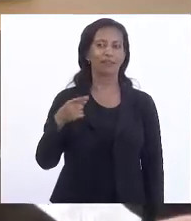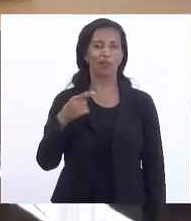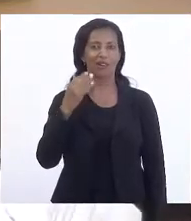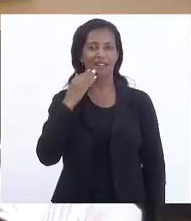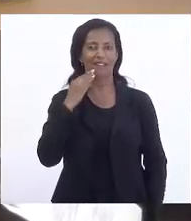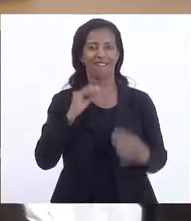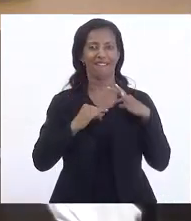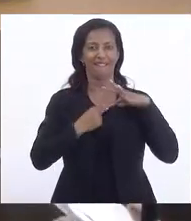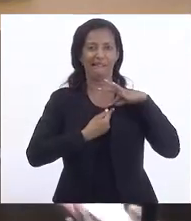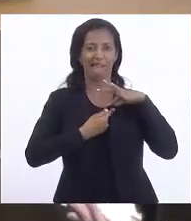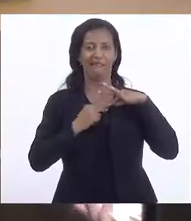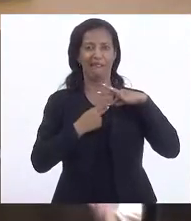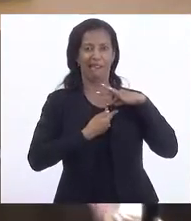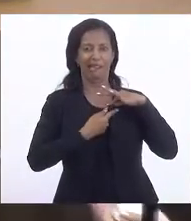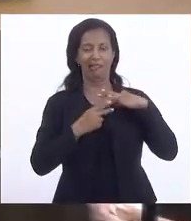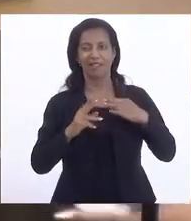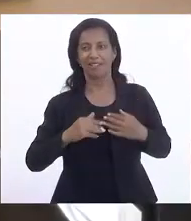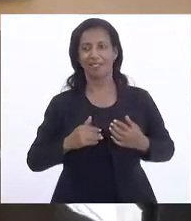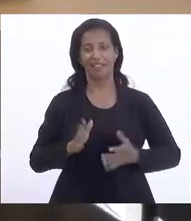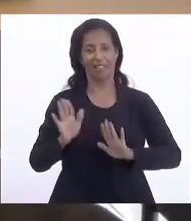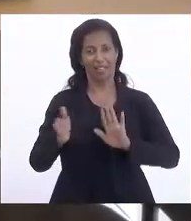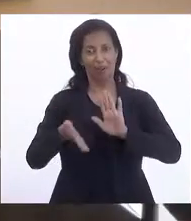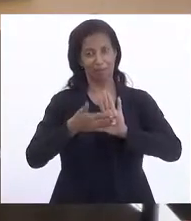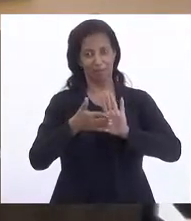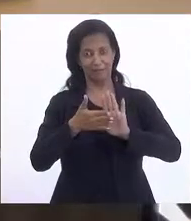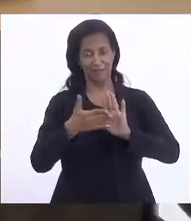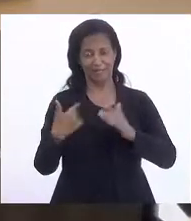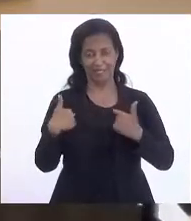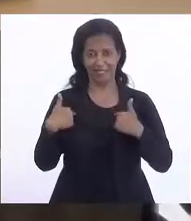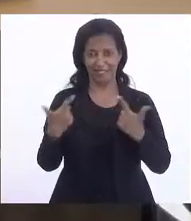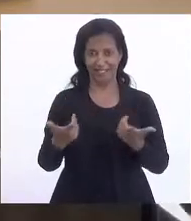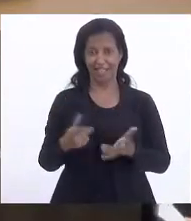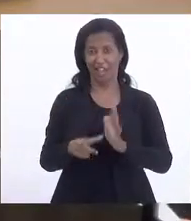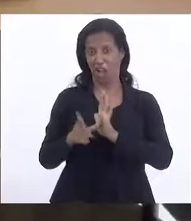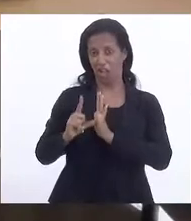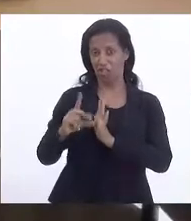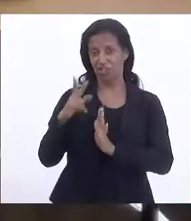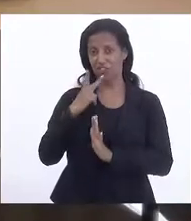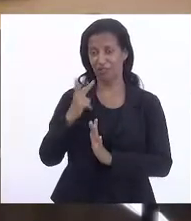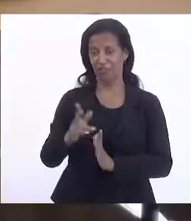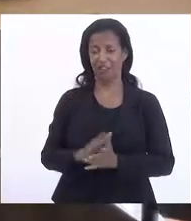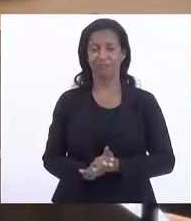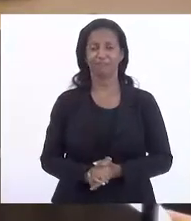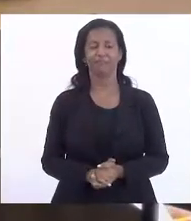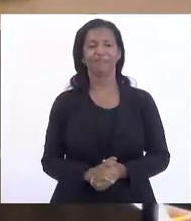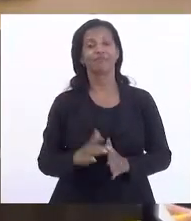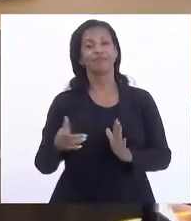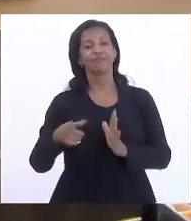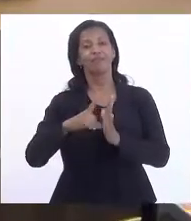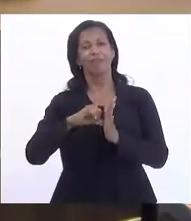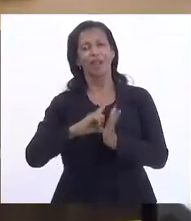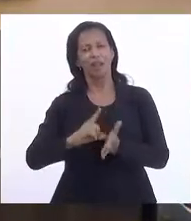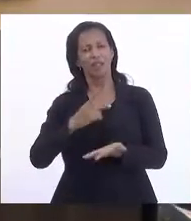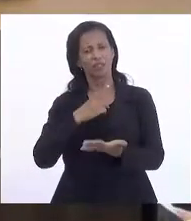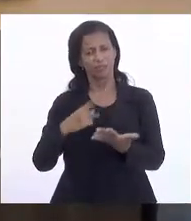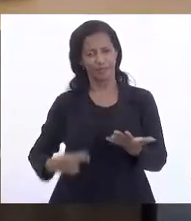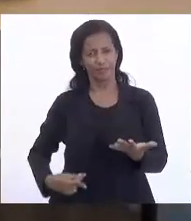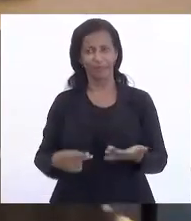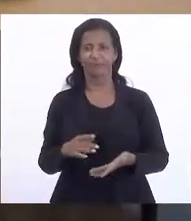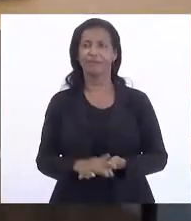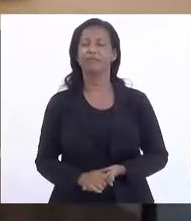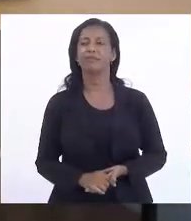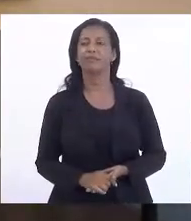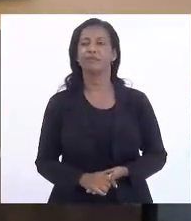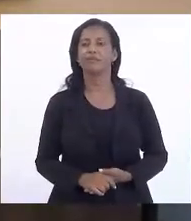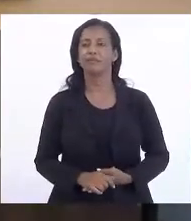fazer o parecer, porque eu já tinha concordado antes do parecer do presidente Márcio Pacheco. Antes disso, presidente André Siciliano, eu